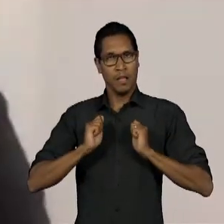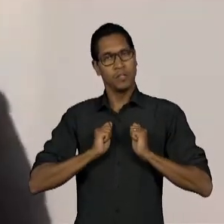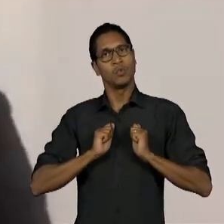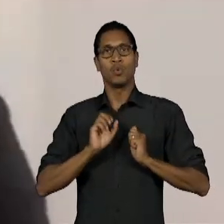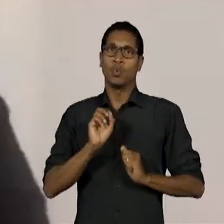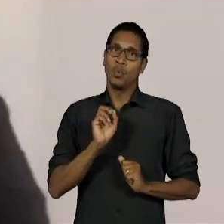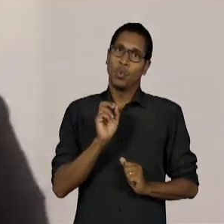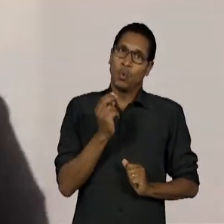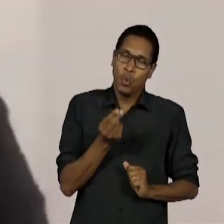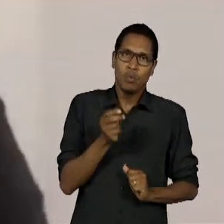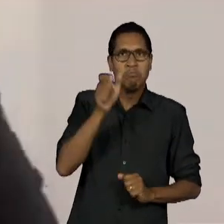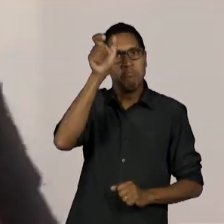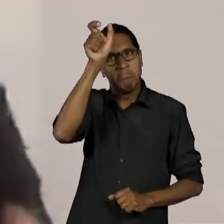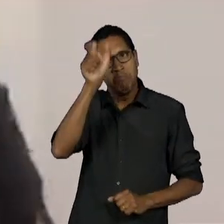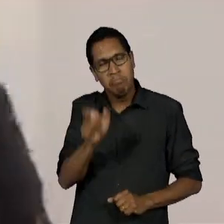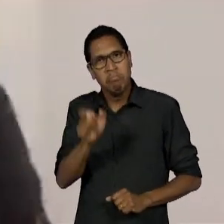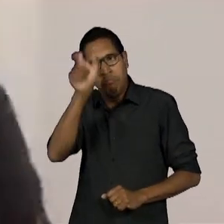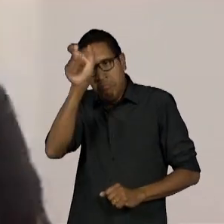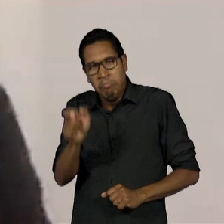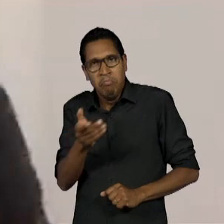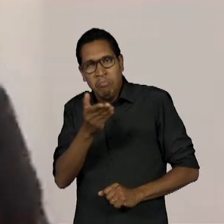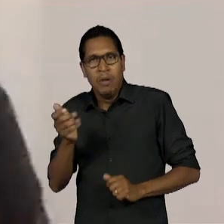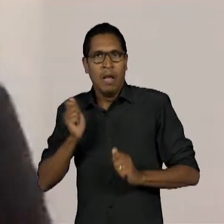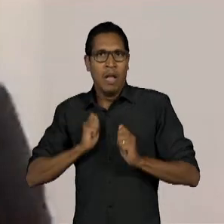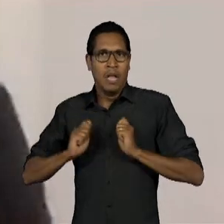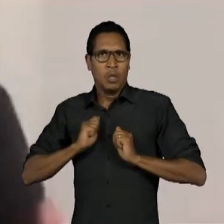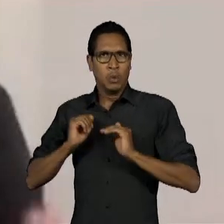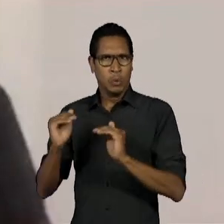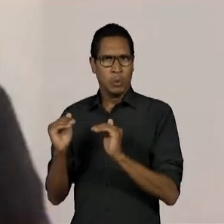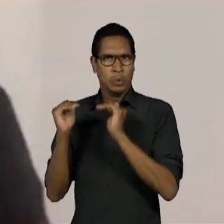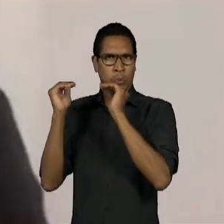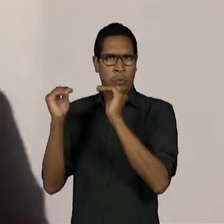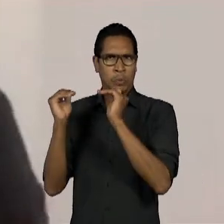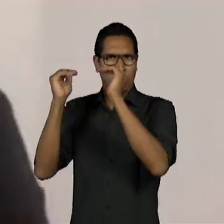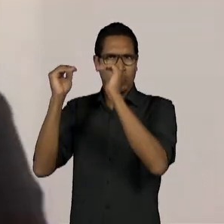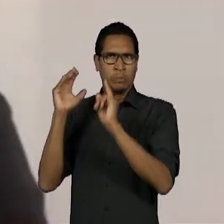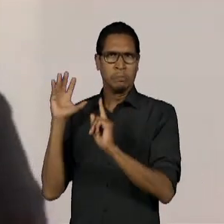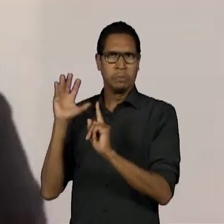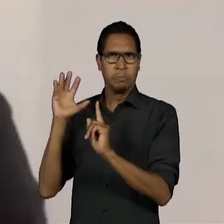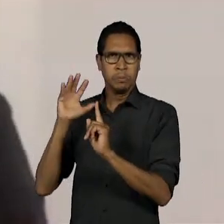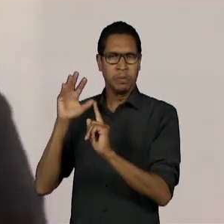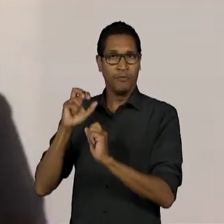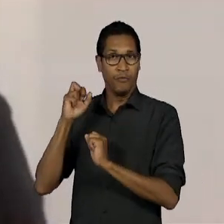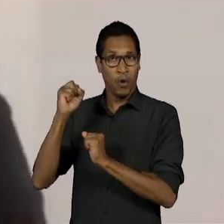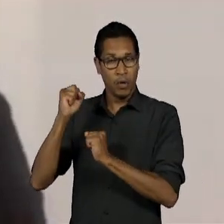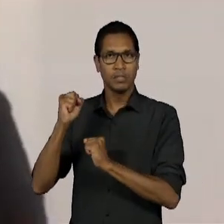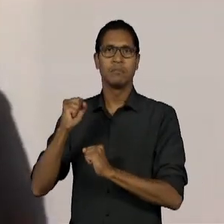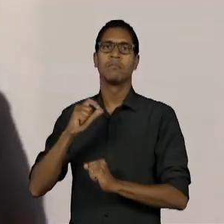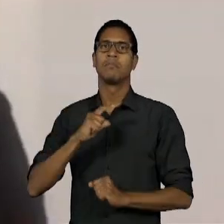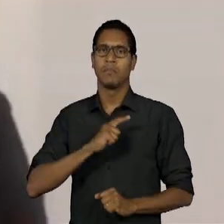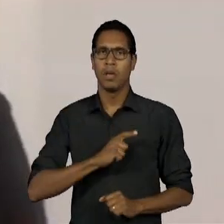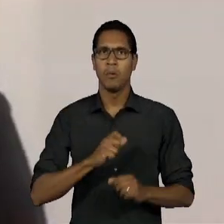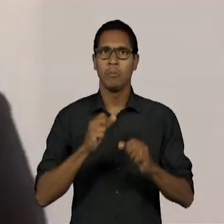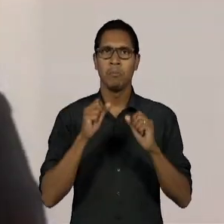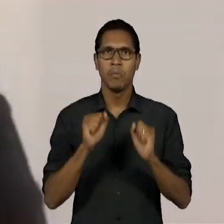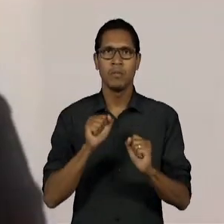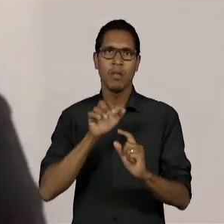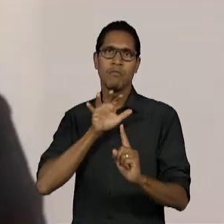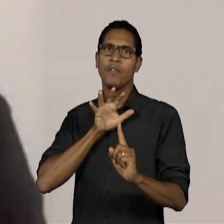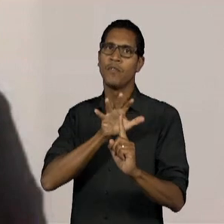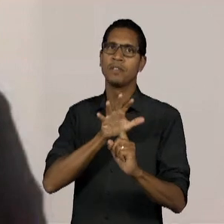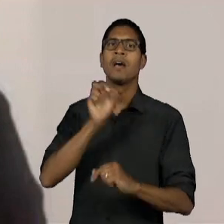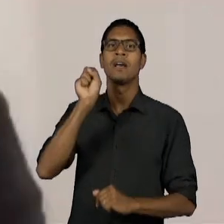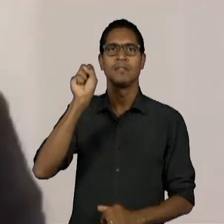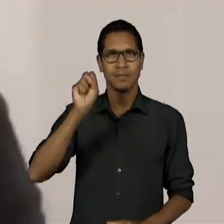por atores de um gabarito grande, elas têm esse poder, sim. Elas